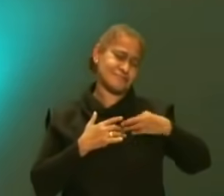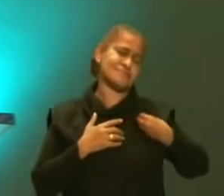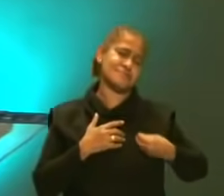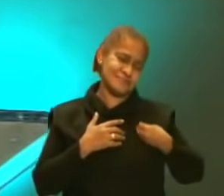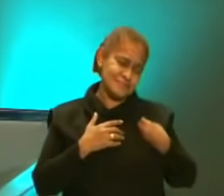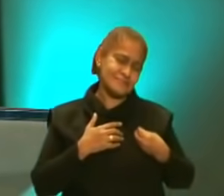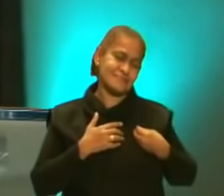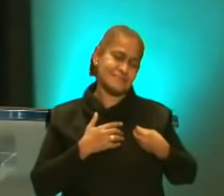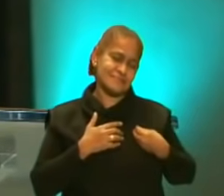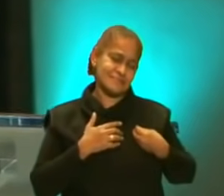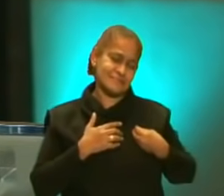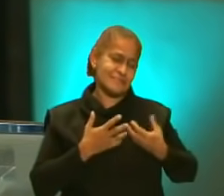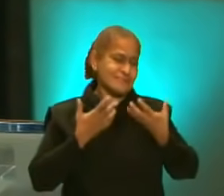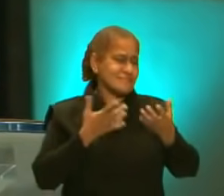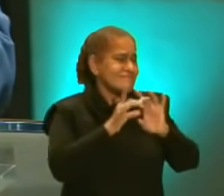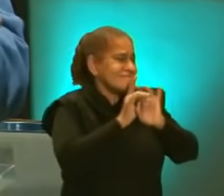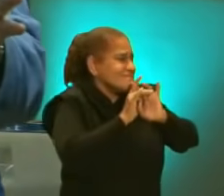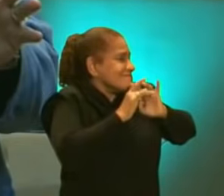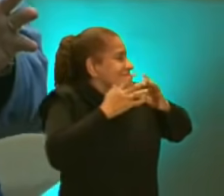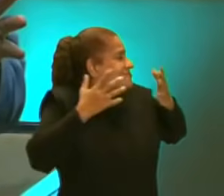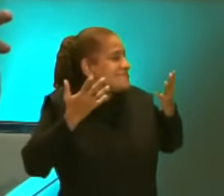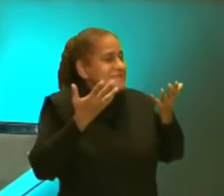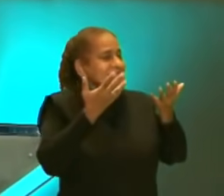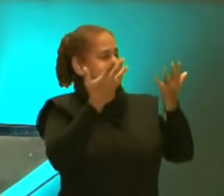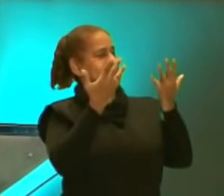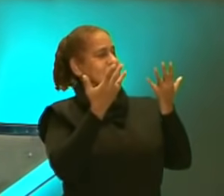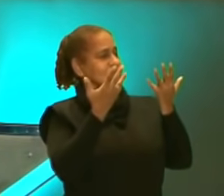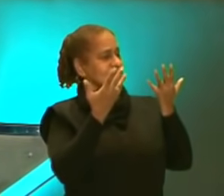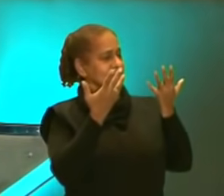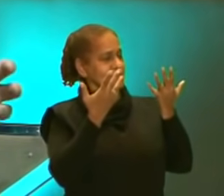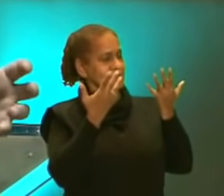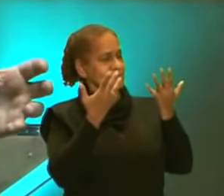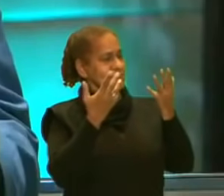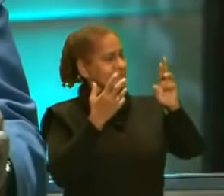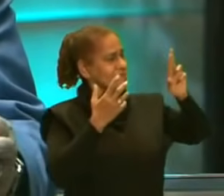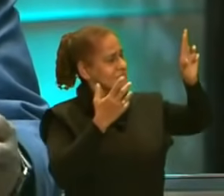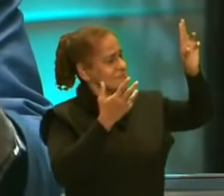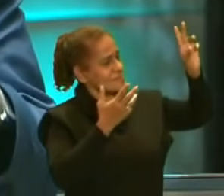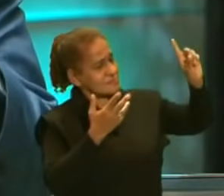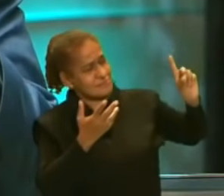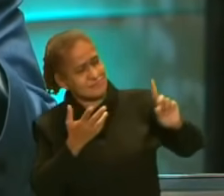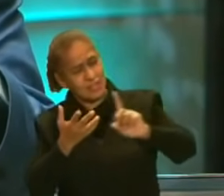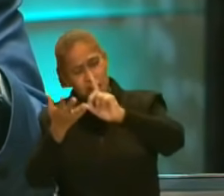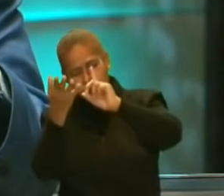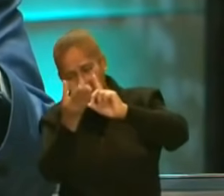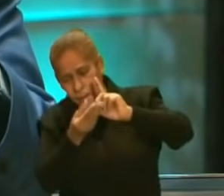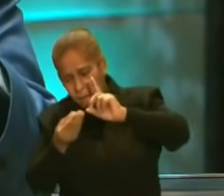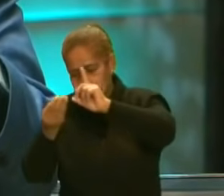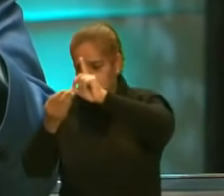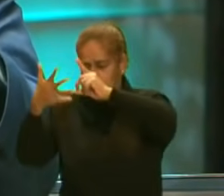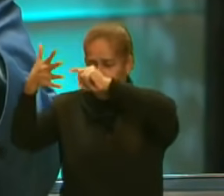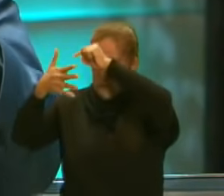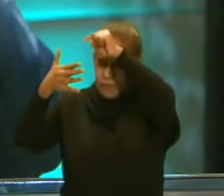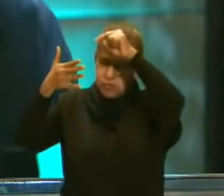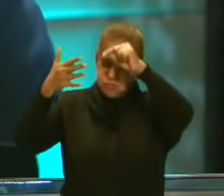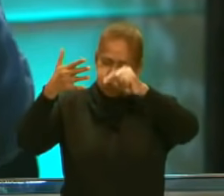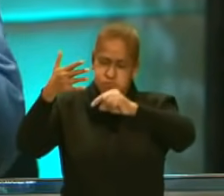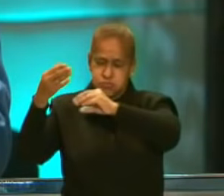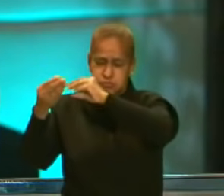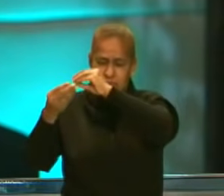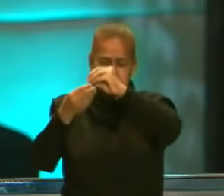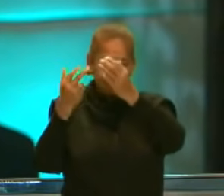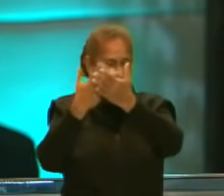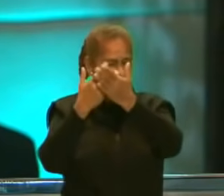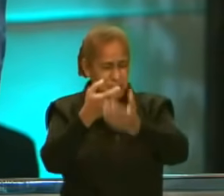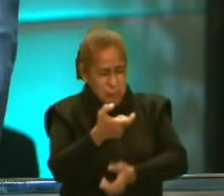e eu quero Te dar toda a liberdade, o Senhor pegar as fortalezas que estão na